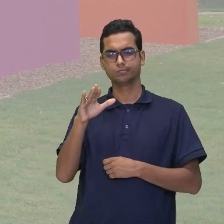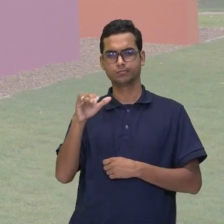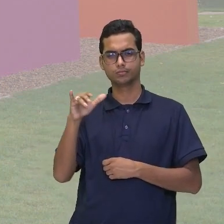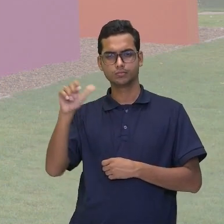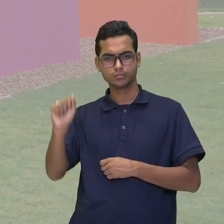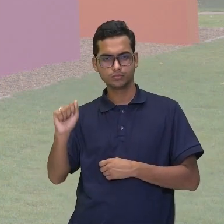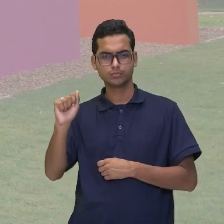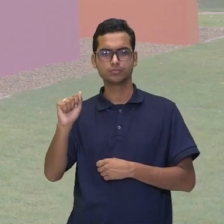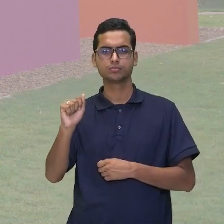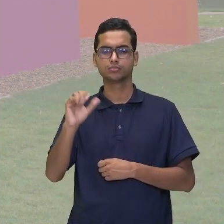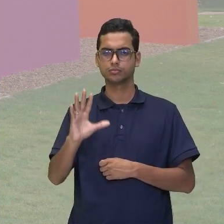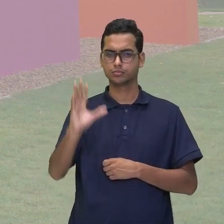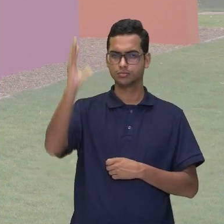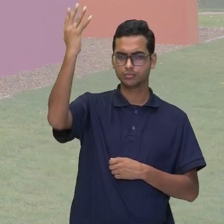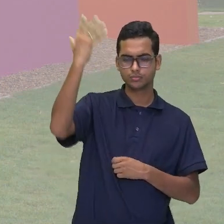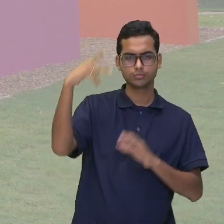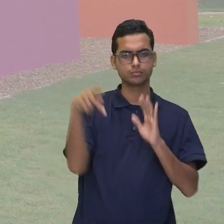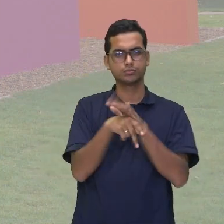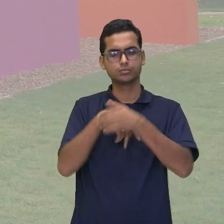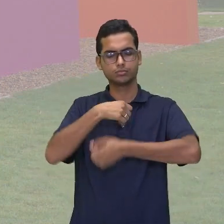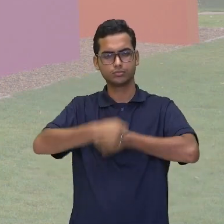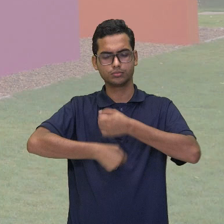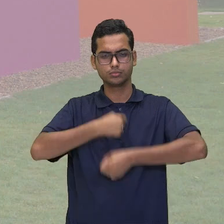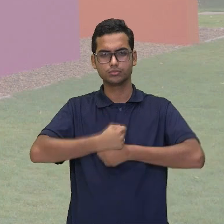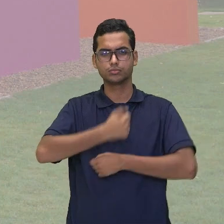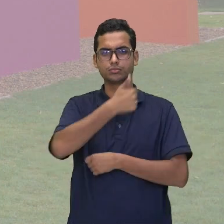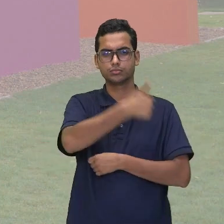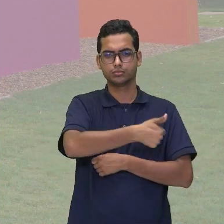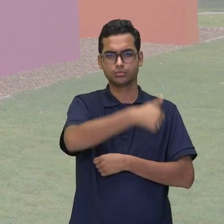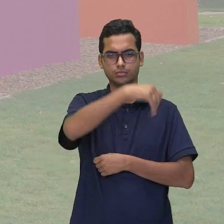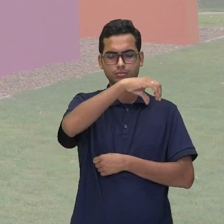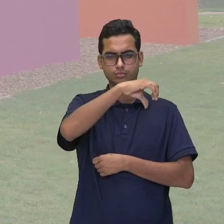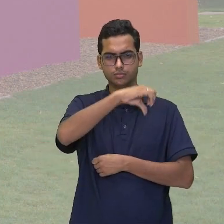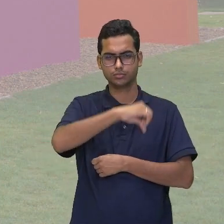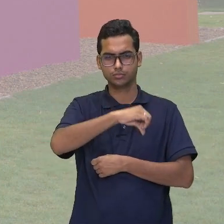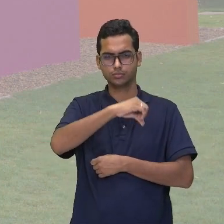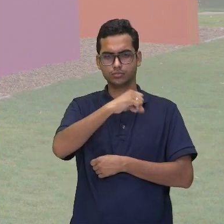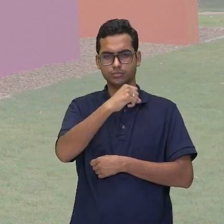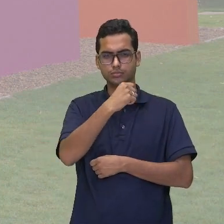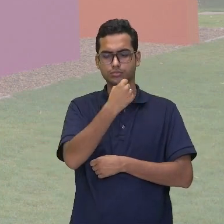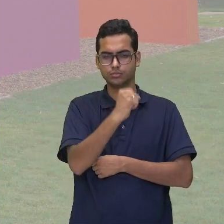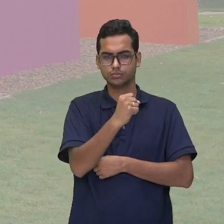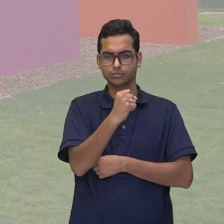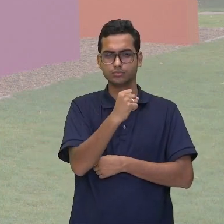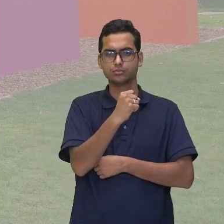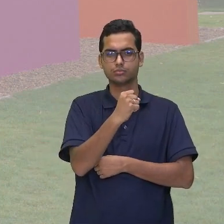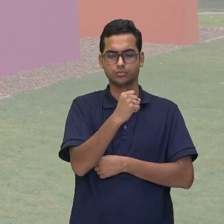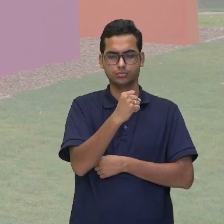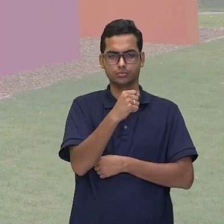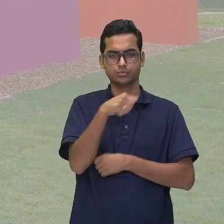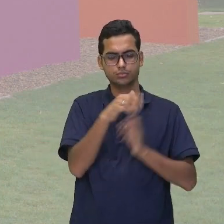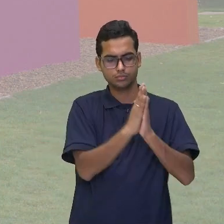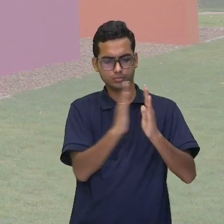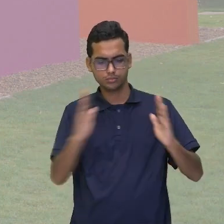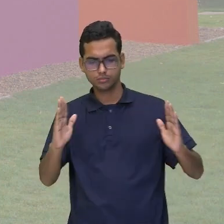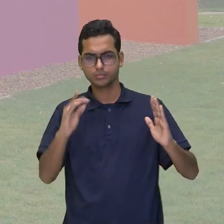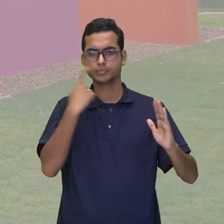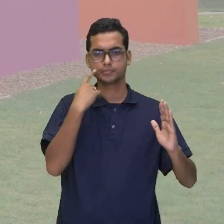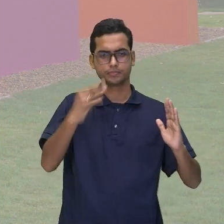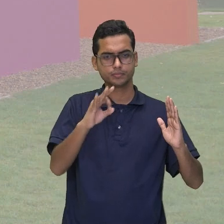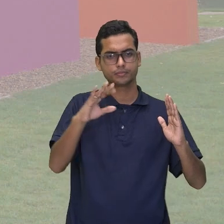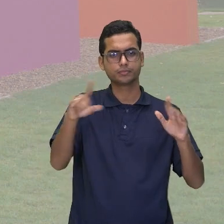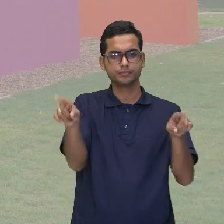em 1980. Na década de 70, o Oiticica, ele desenvolveu seus projetos de construção